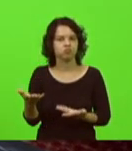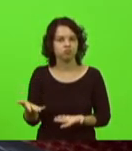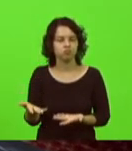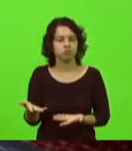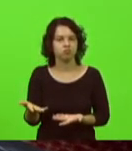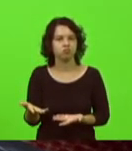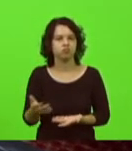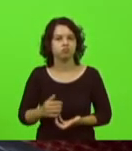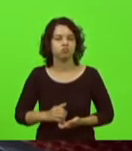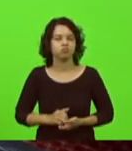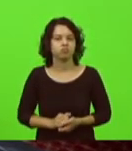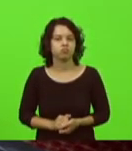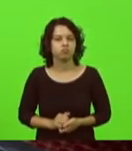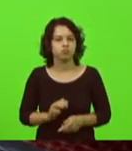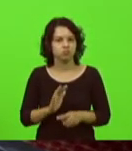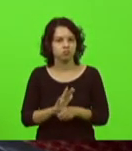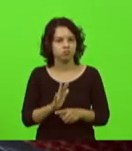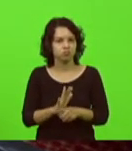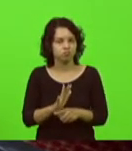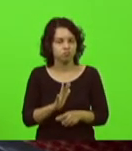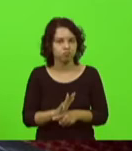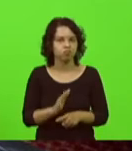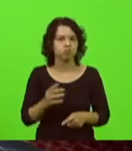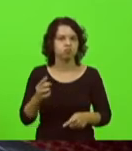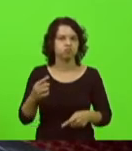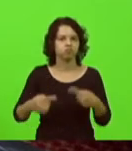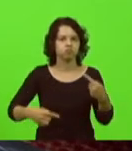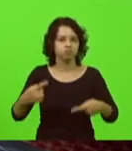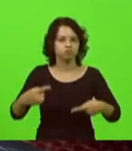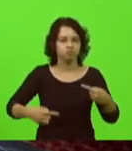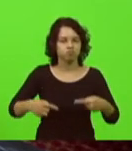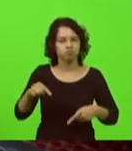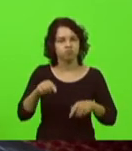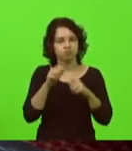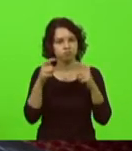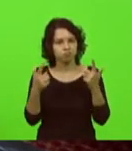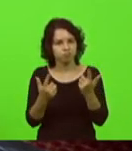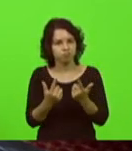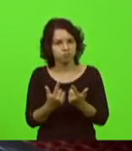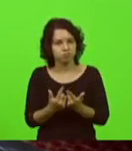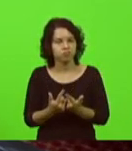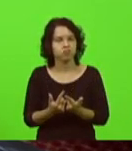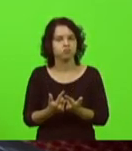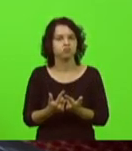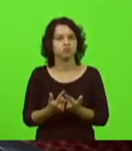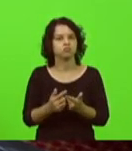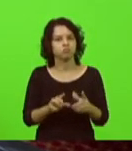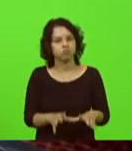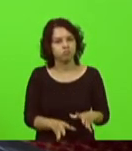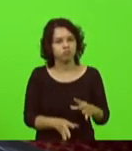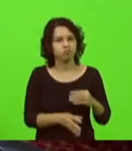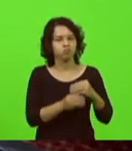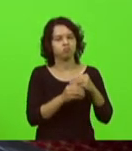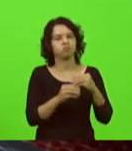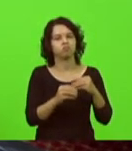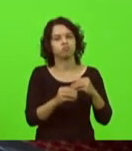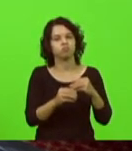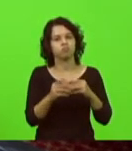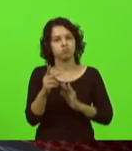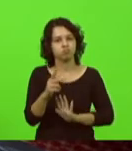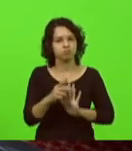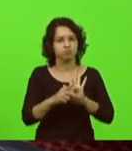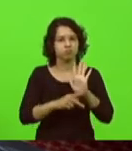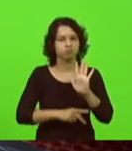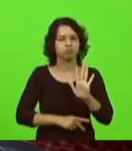e será, certamente, um deputado que vai contribuir para os projetos que